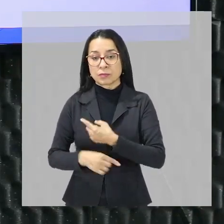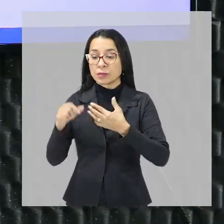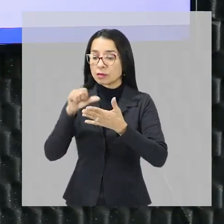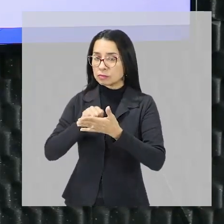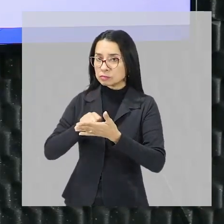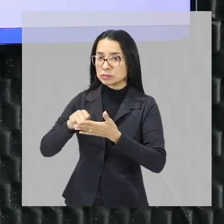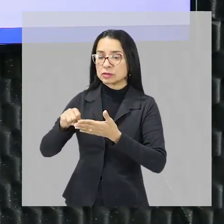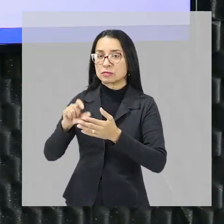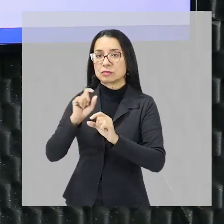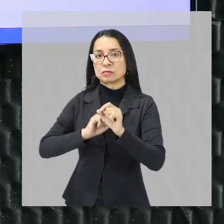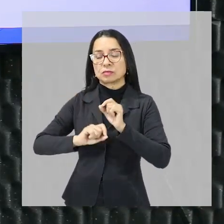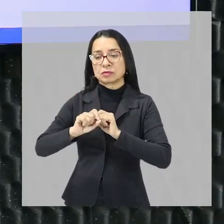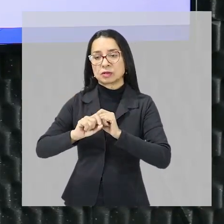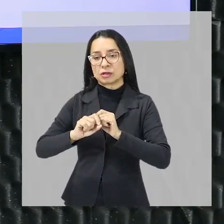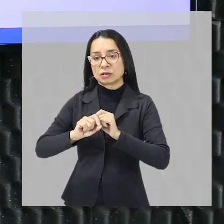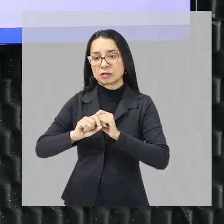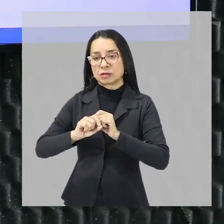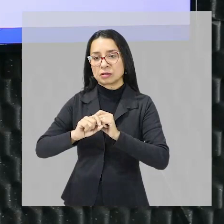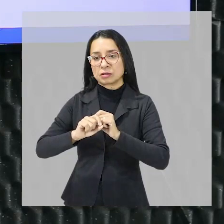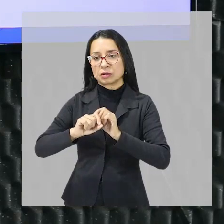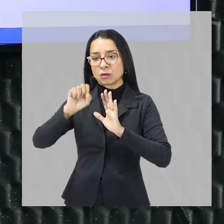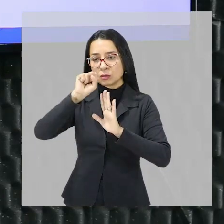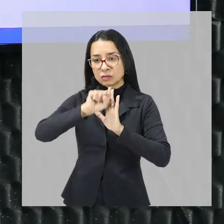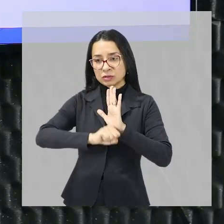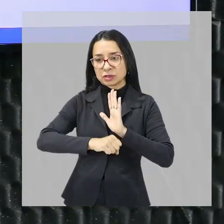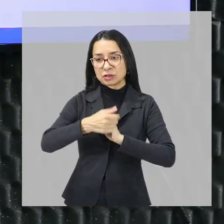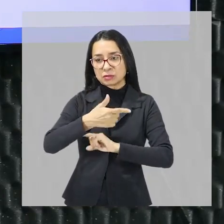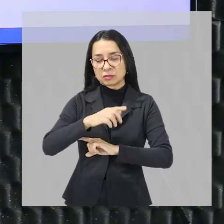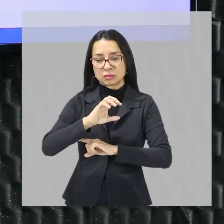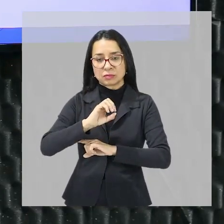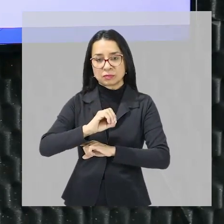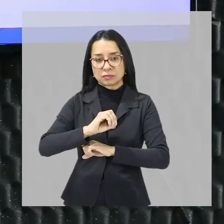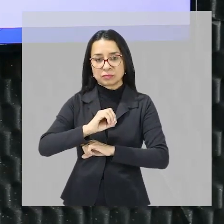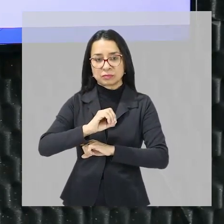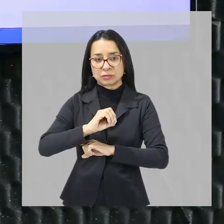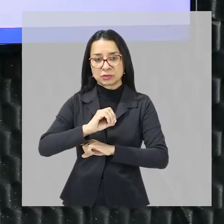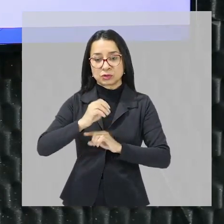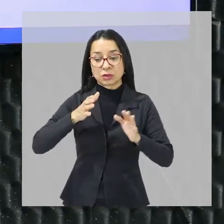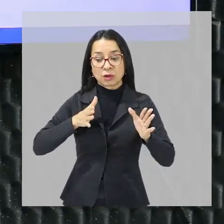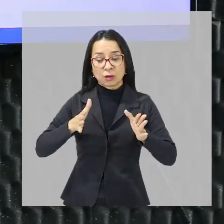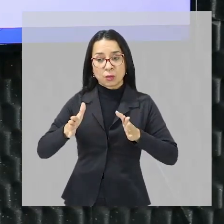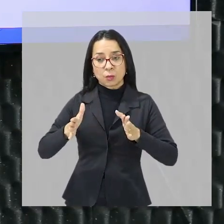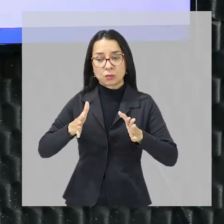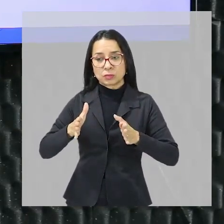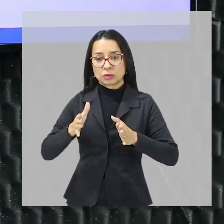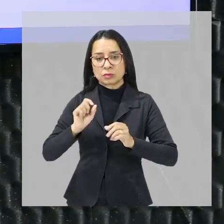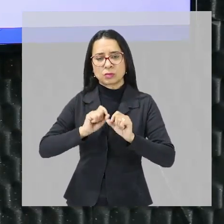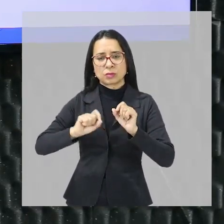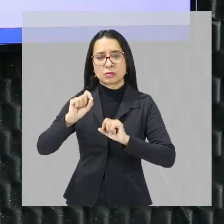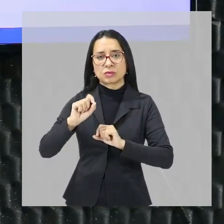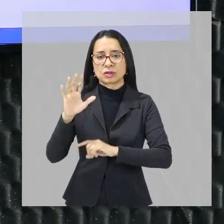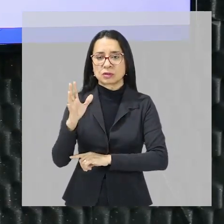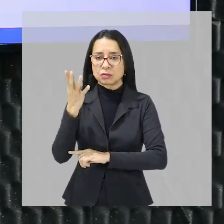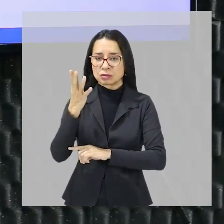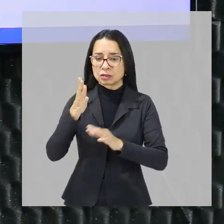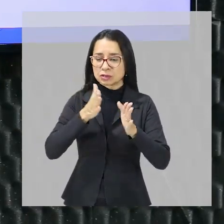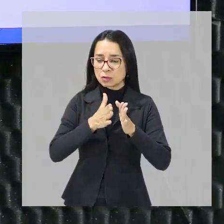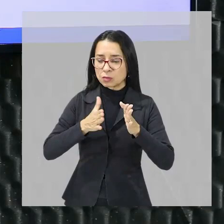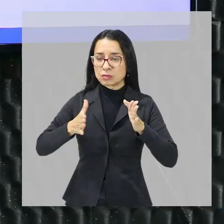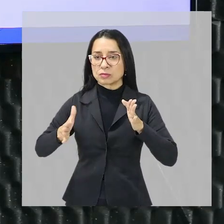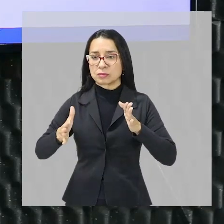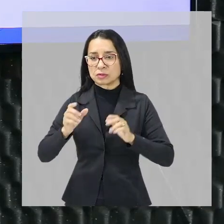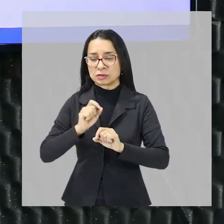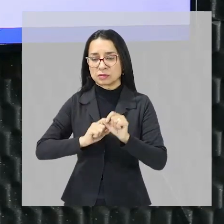seguinte, ao longo do século XX, que é um espaço de tempo, e o que aconteceu nesse espaço? As